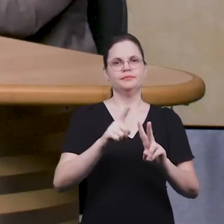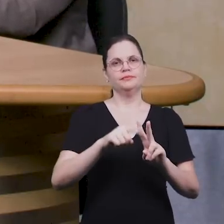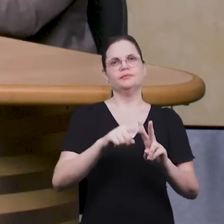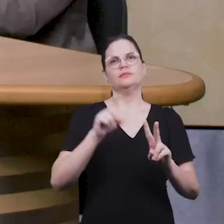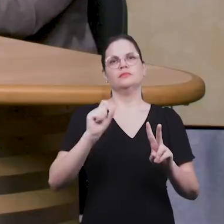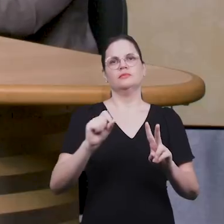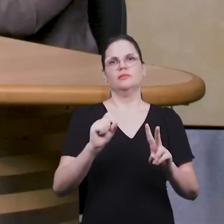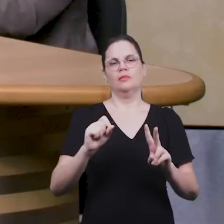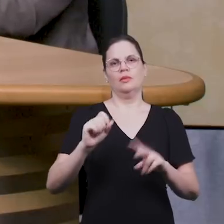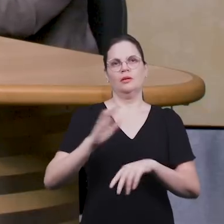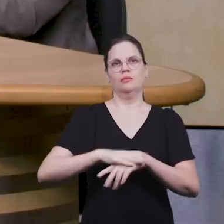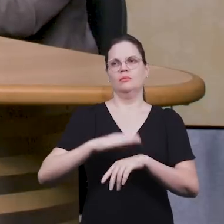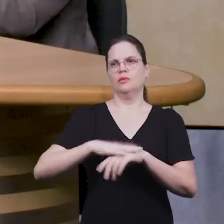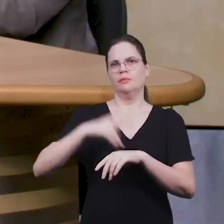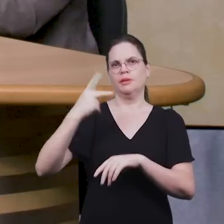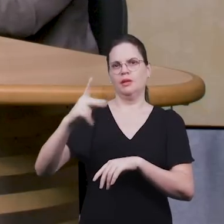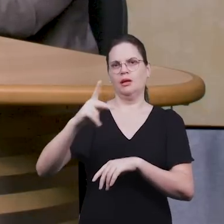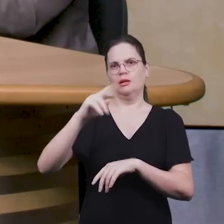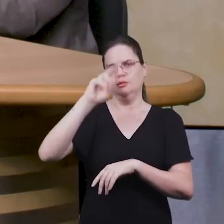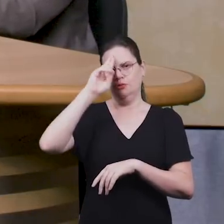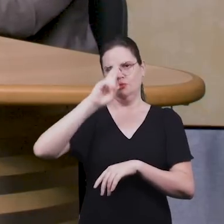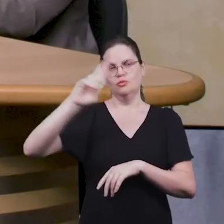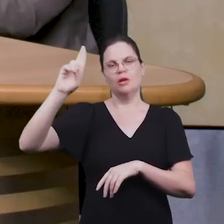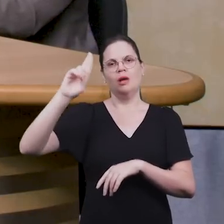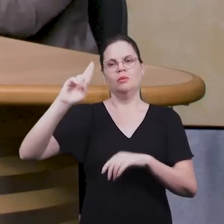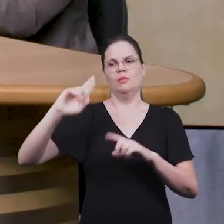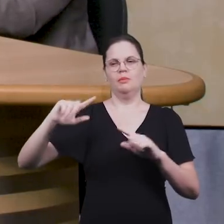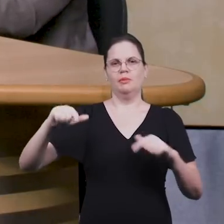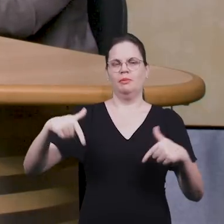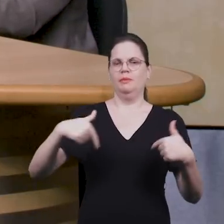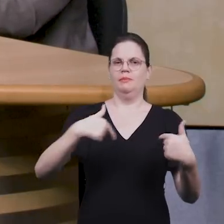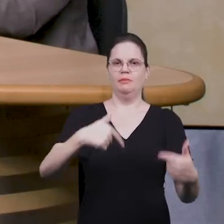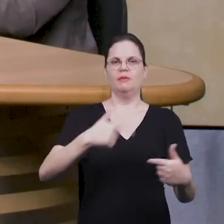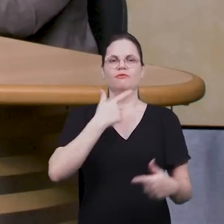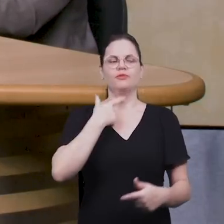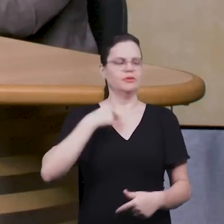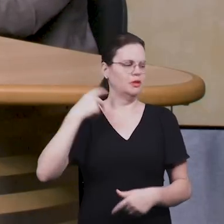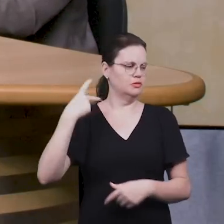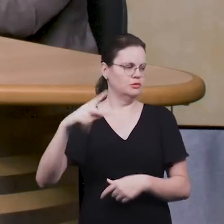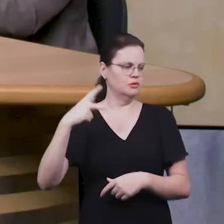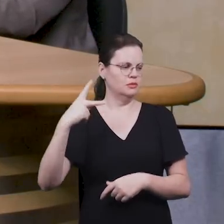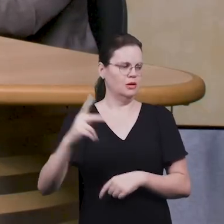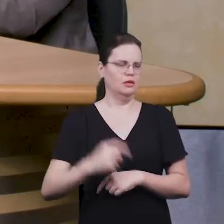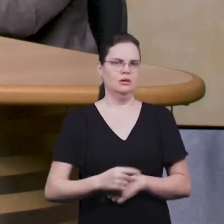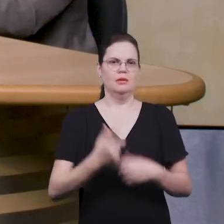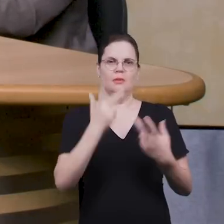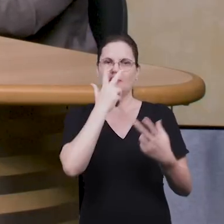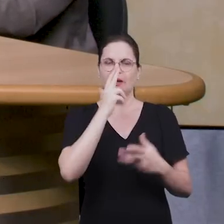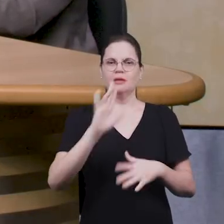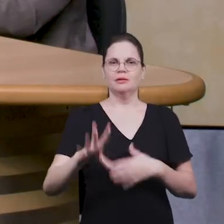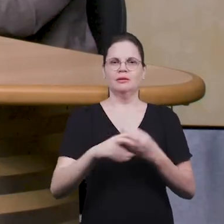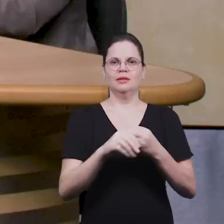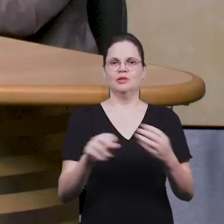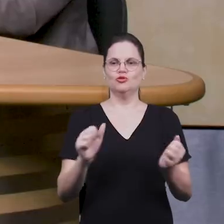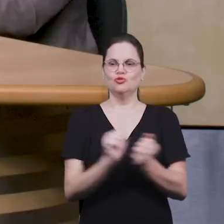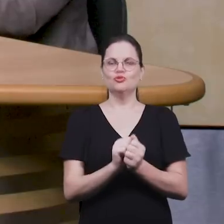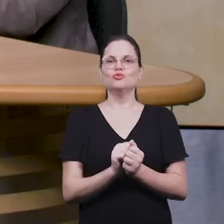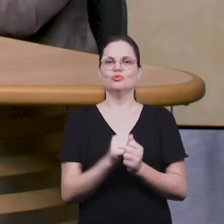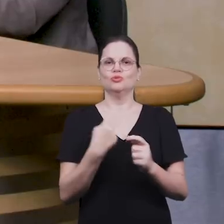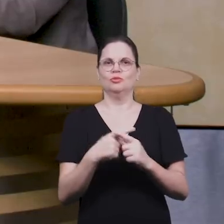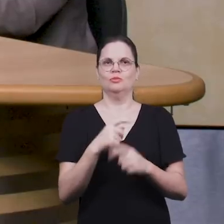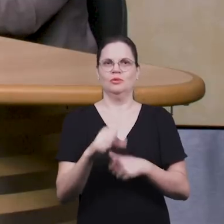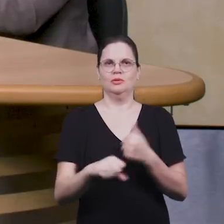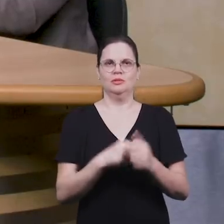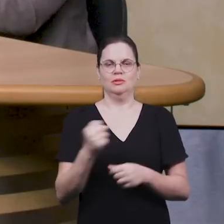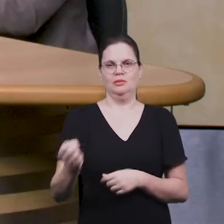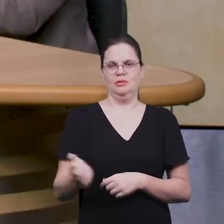com o Espírito Santo, você falou que é um complemento, né? Que é aquilo que é... É um ato soberano de Deus na vida dele. Para a